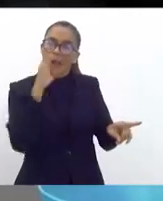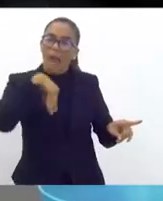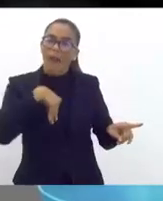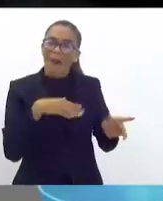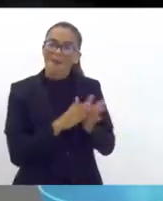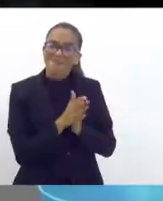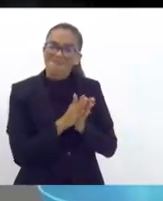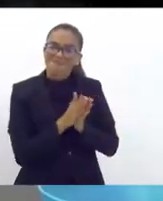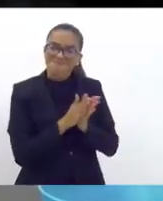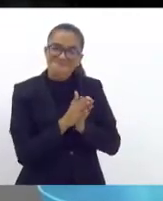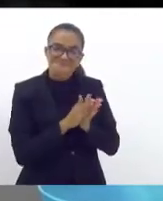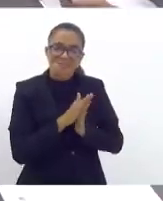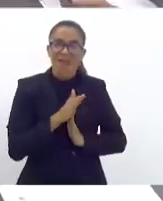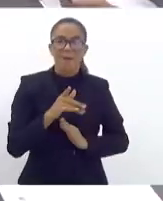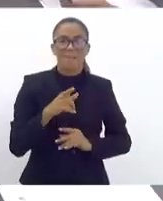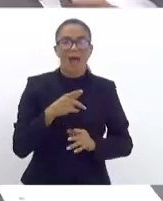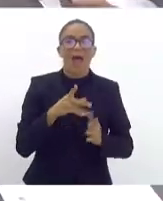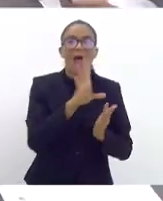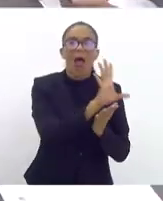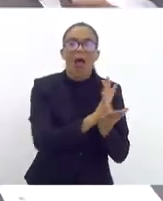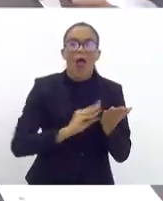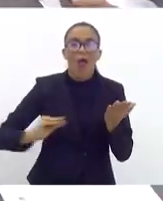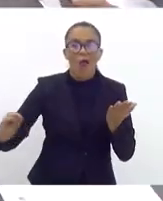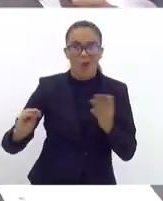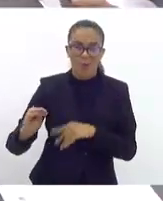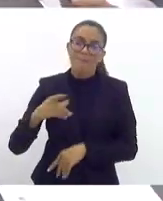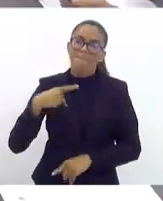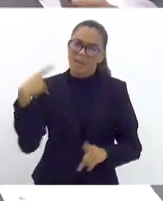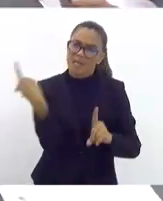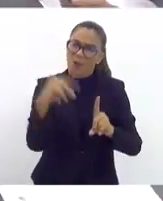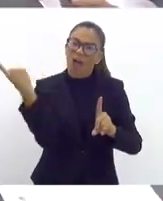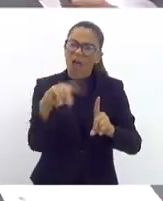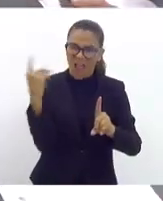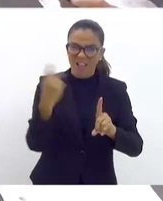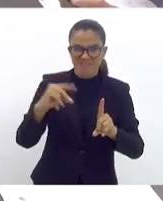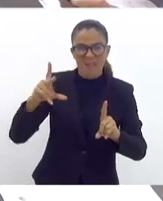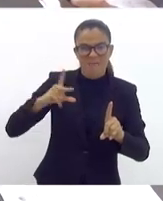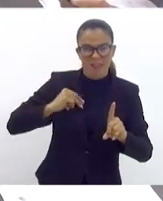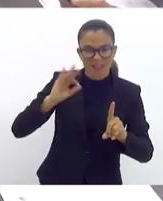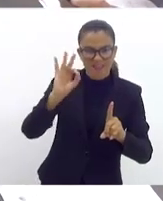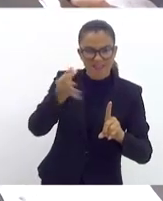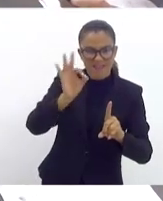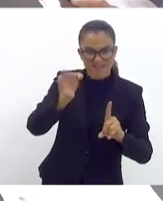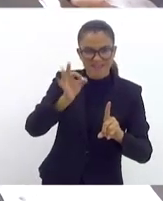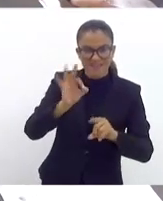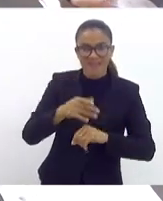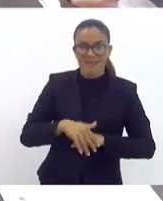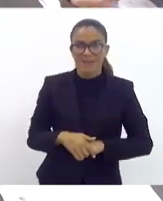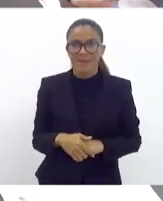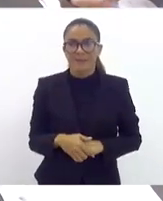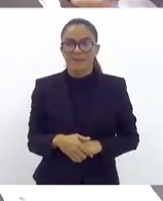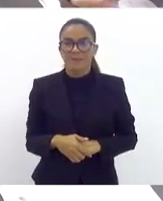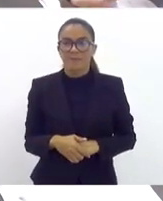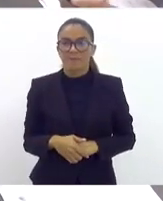plagiar o projeto de vossa excelência merece uma surra a lei de talião